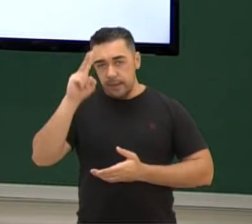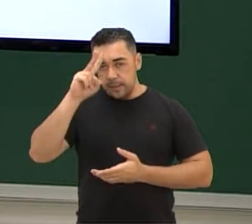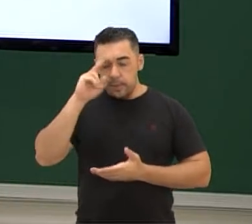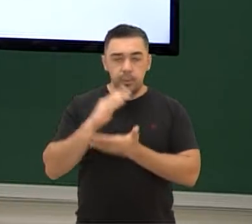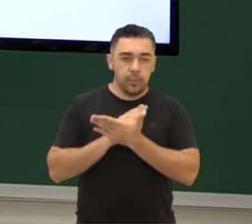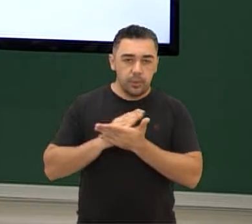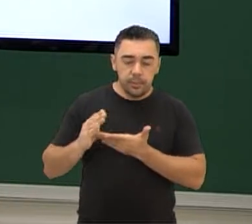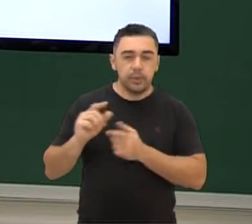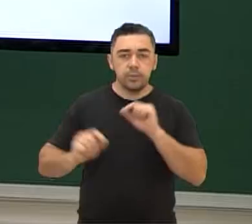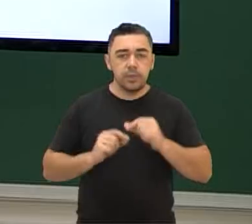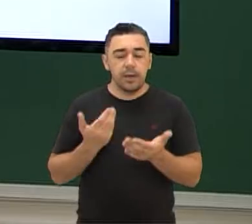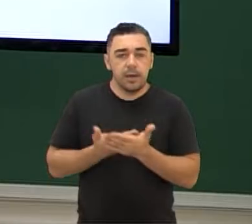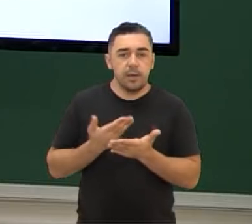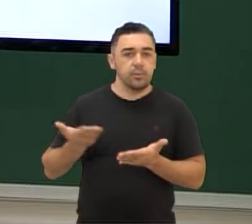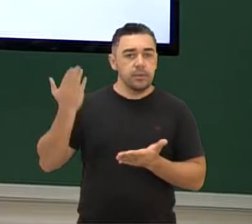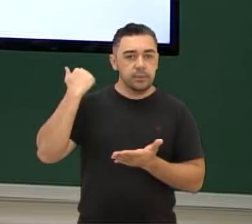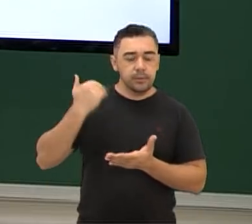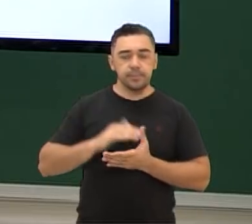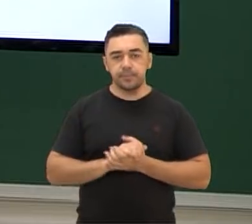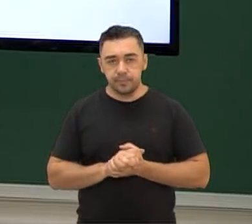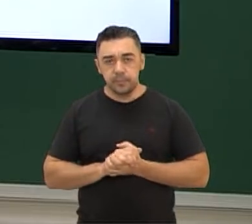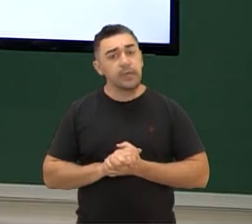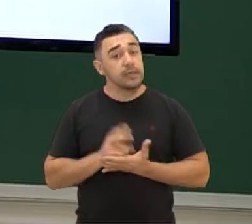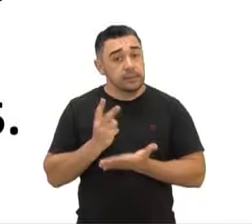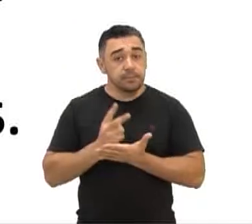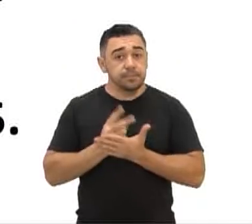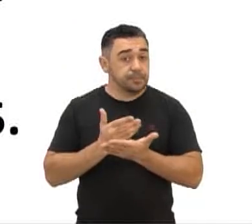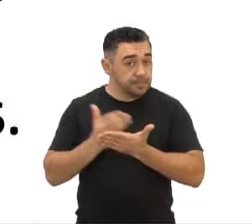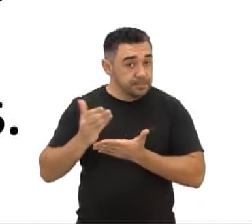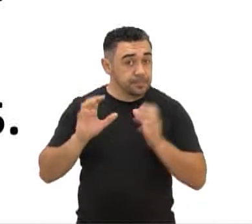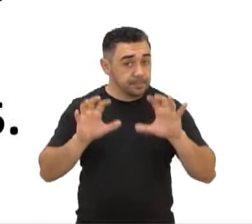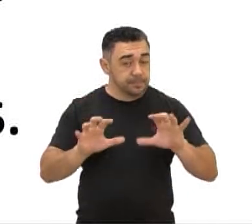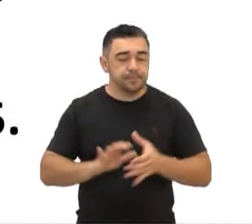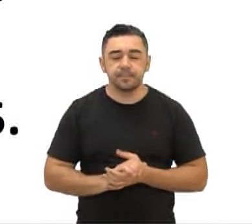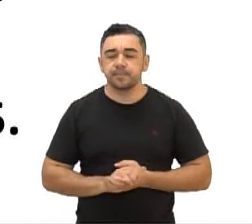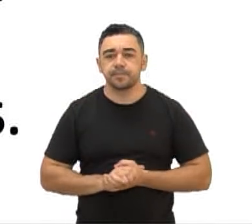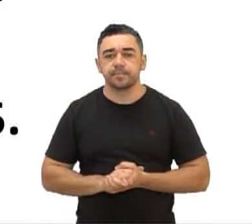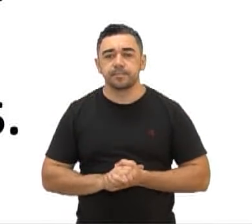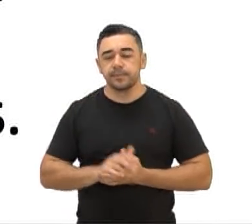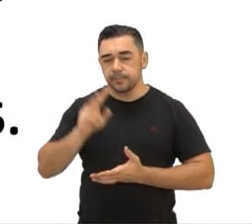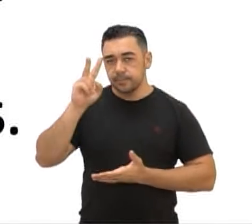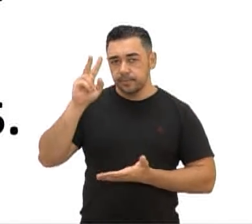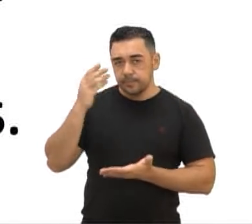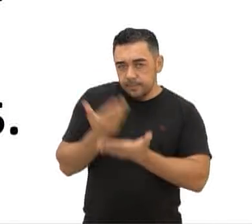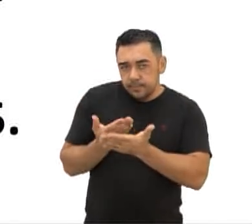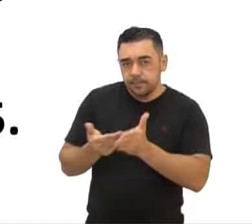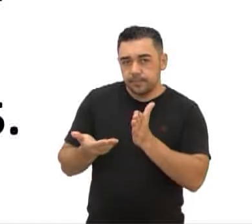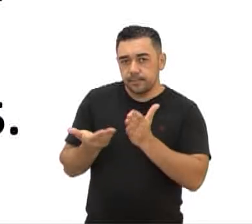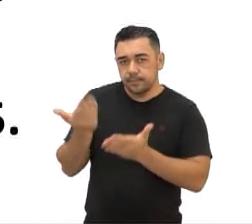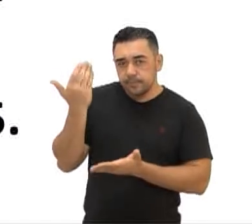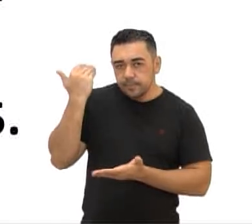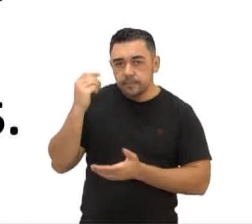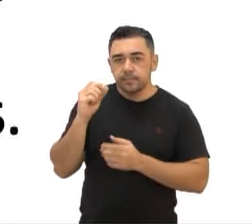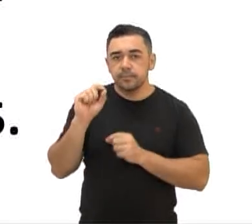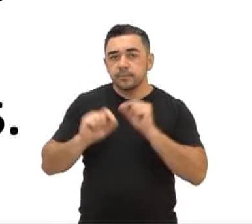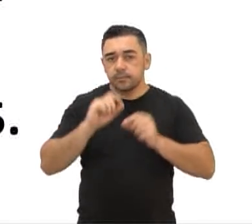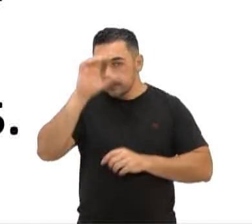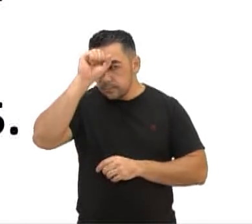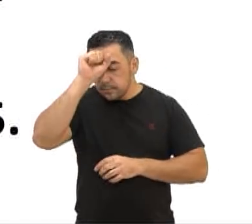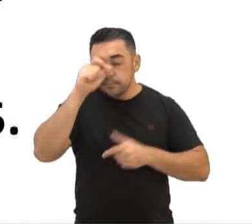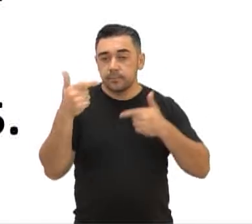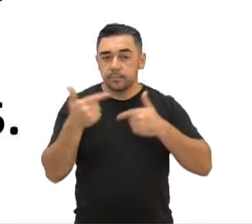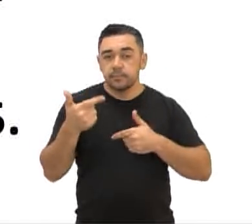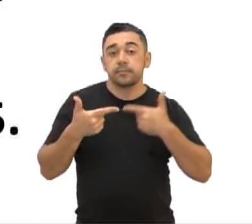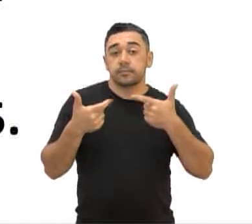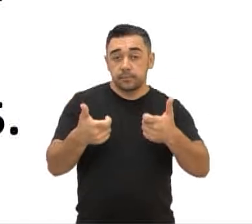começo aulas anteriores, como a gente sempre começa. Olha lá, em aulas anteriores você aprendeu que a Segunda Guerra